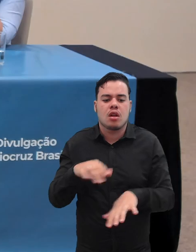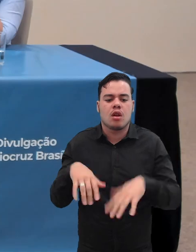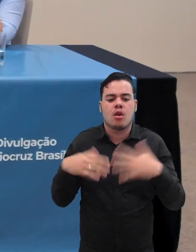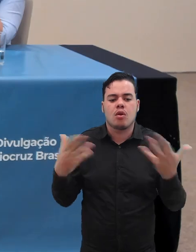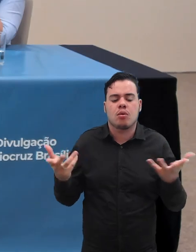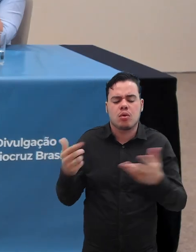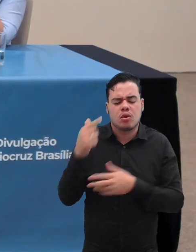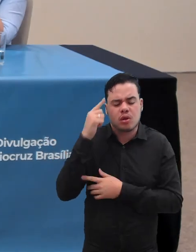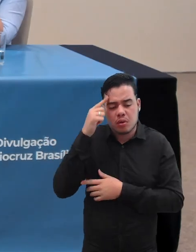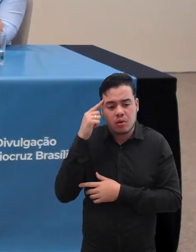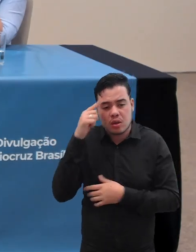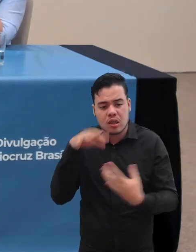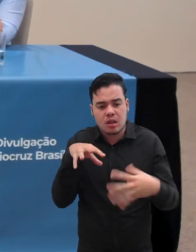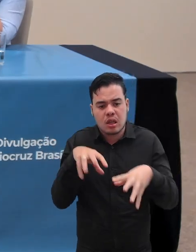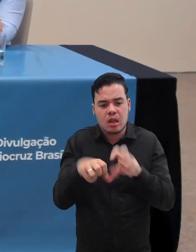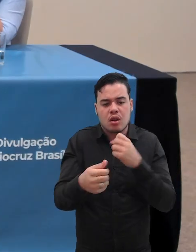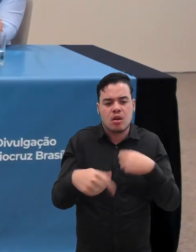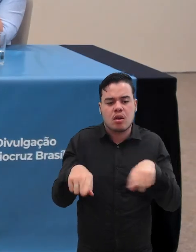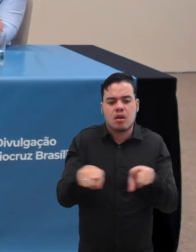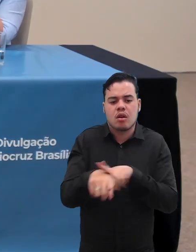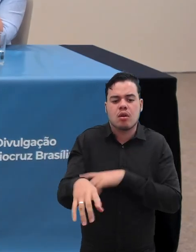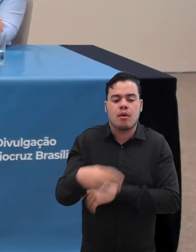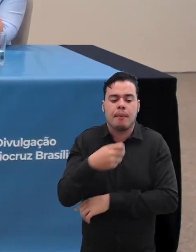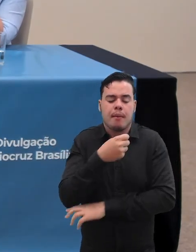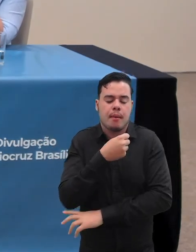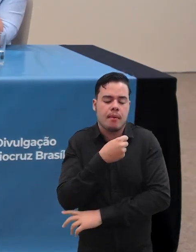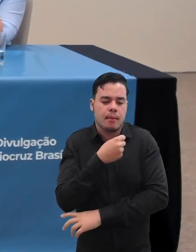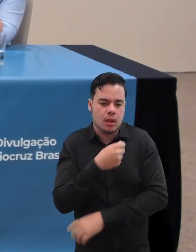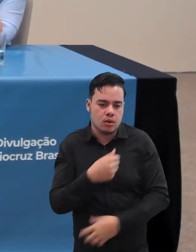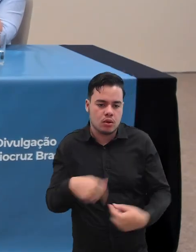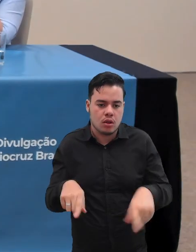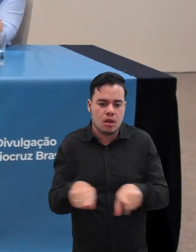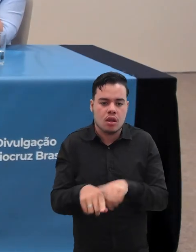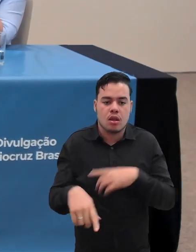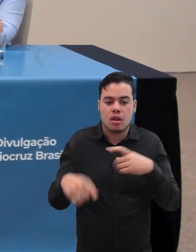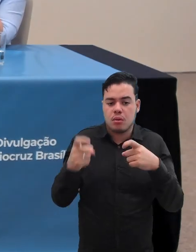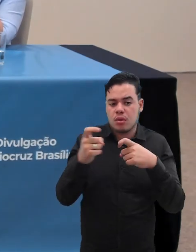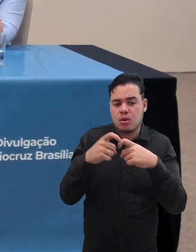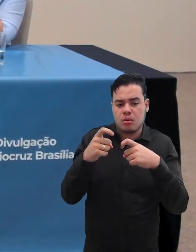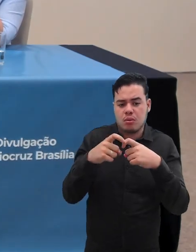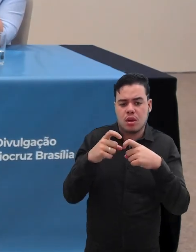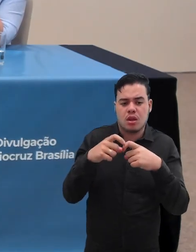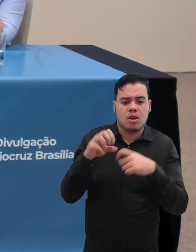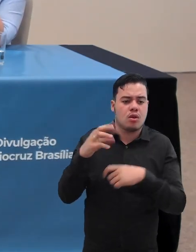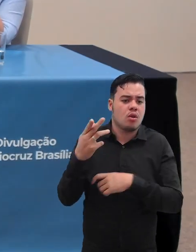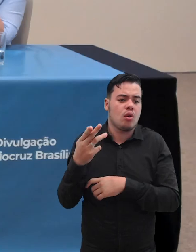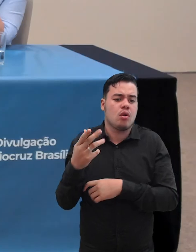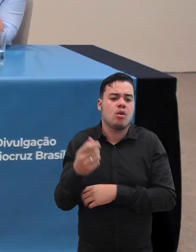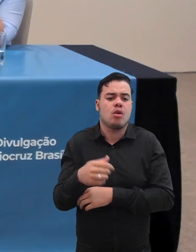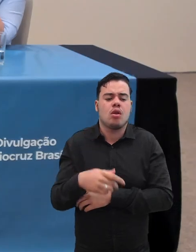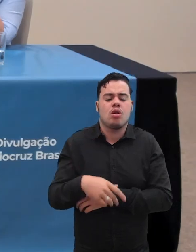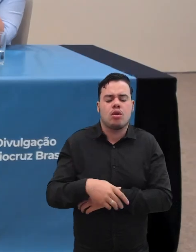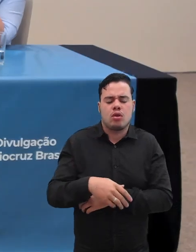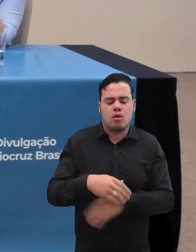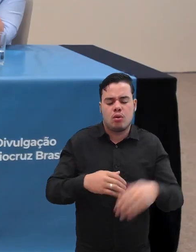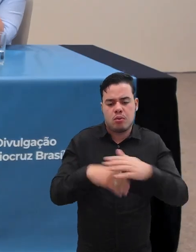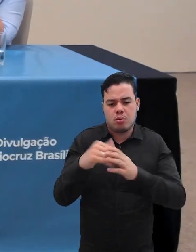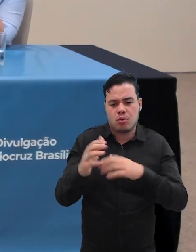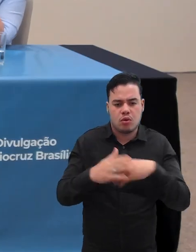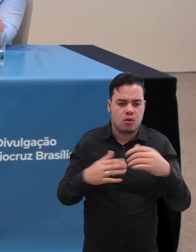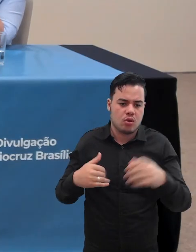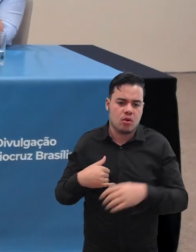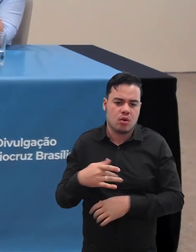pensado para a formação, tanto do jornalista, quanto do médico, do profissional da saúde que está na rede